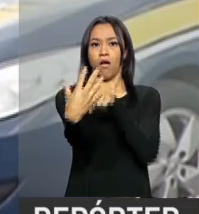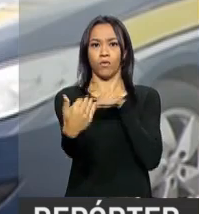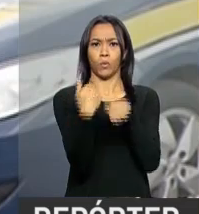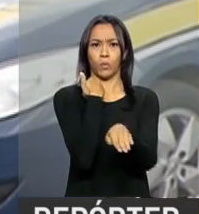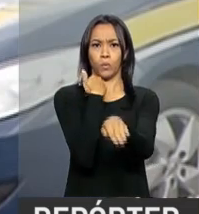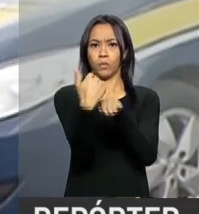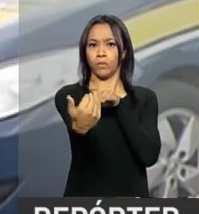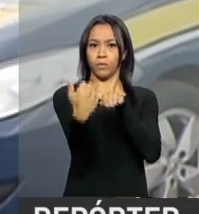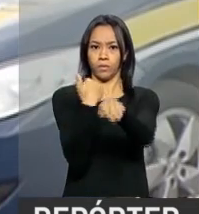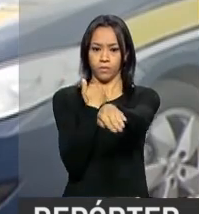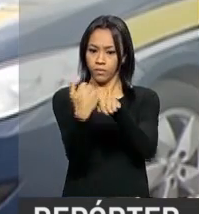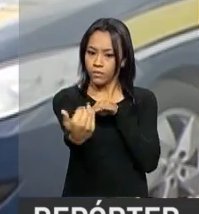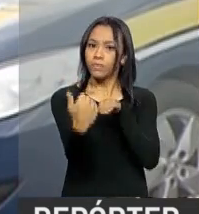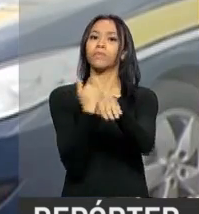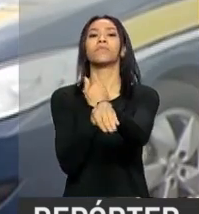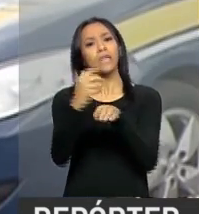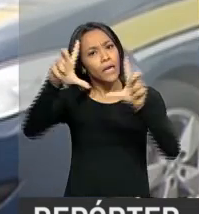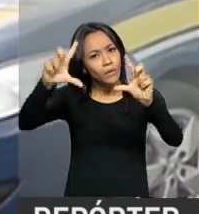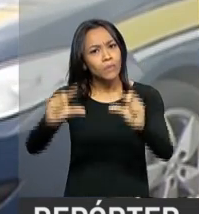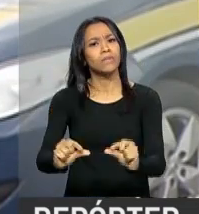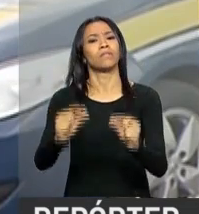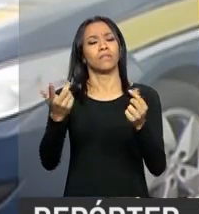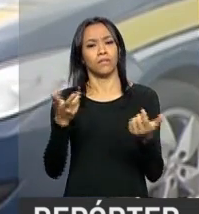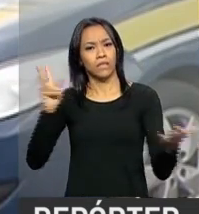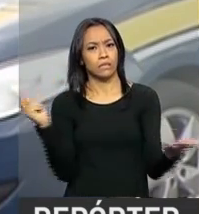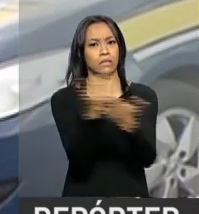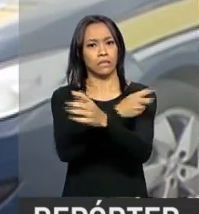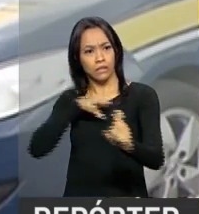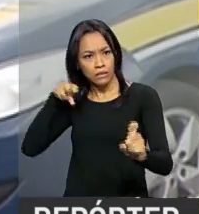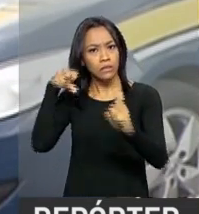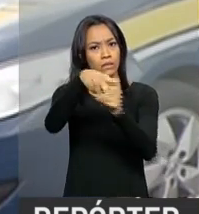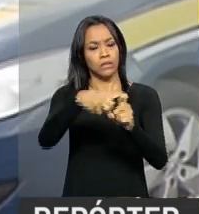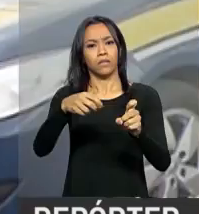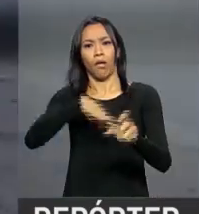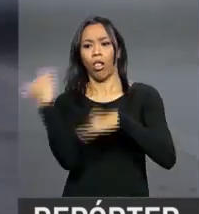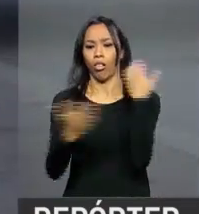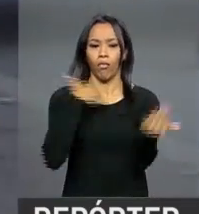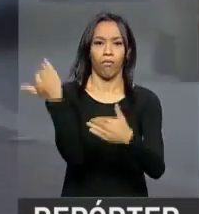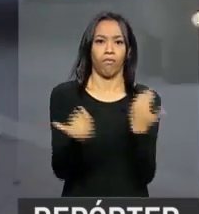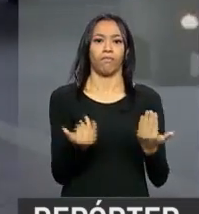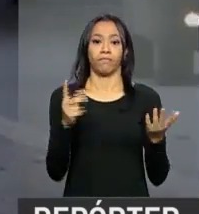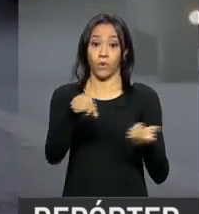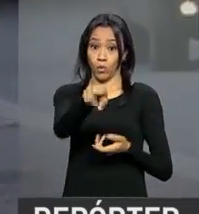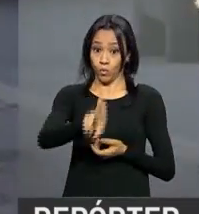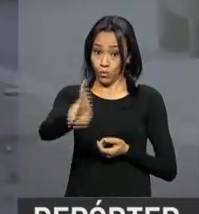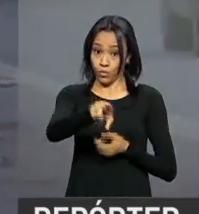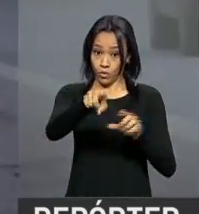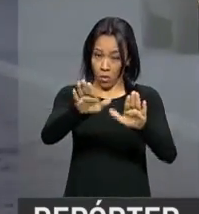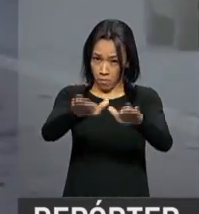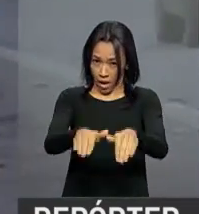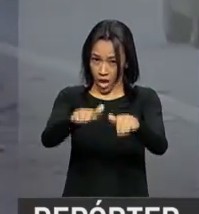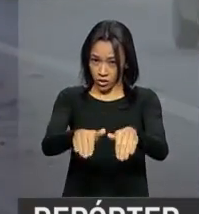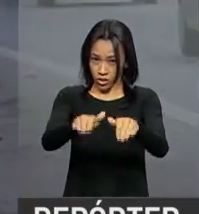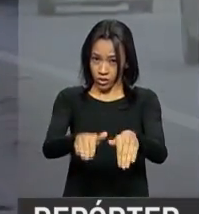médio prazo a gente já vai conseguir observar uma redução importante nesses acidentes que têm alta taxa de mortalidade. O uso da luz baixa durante o